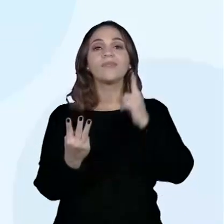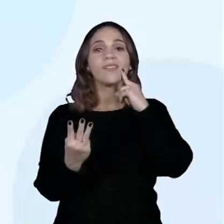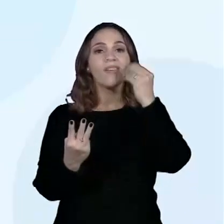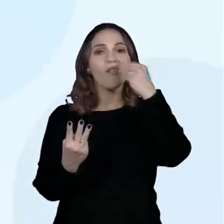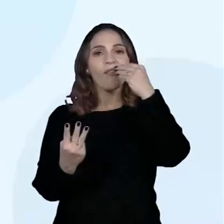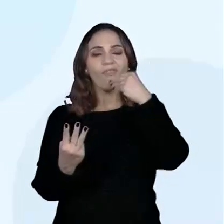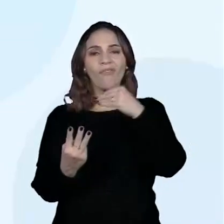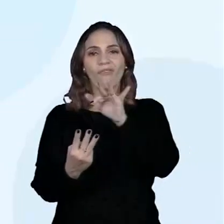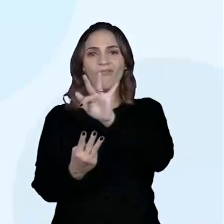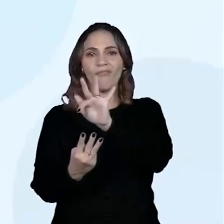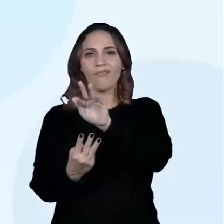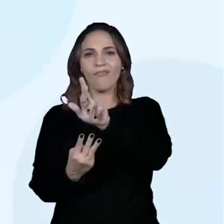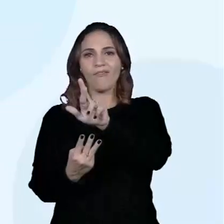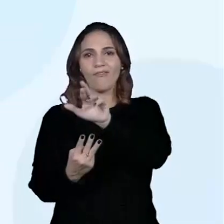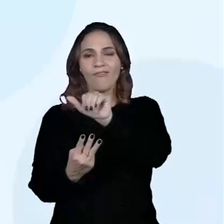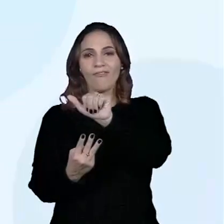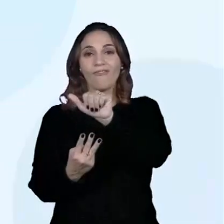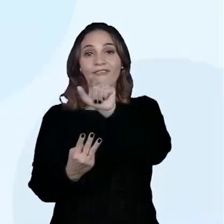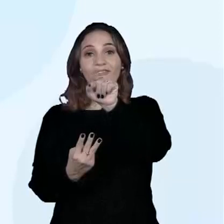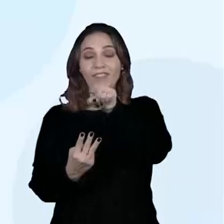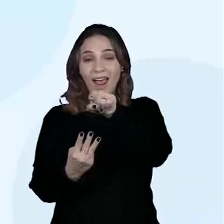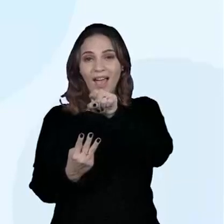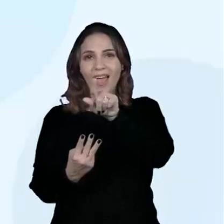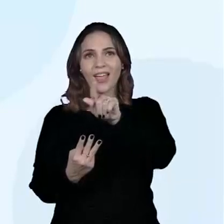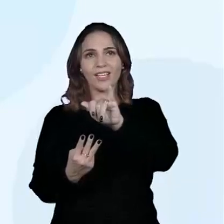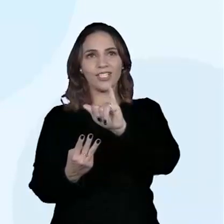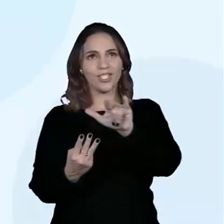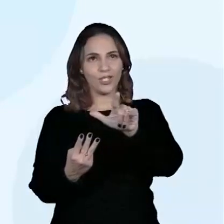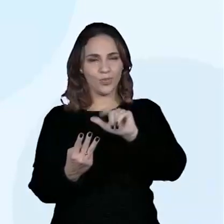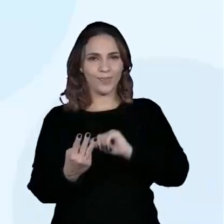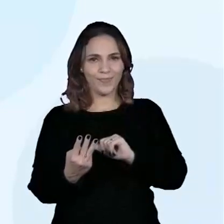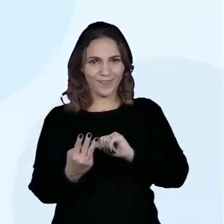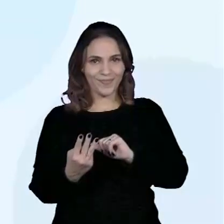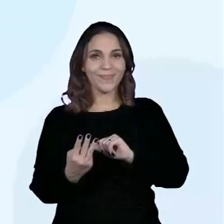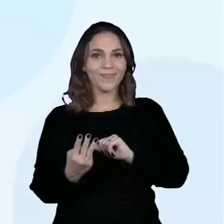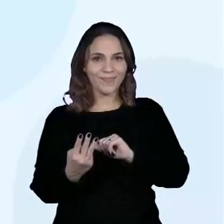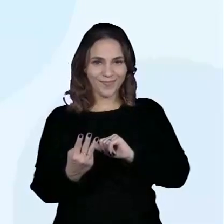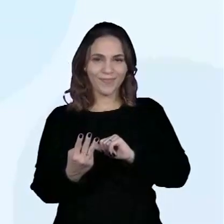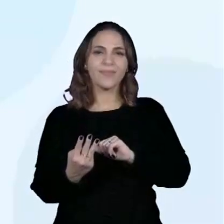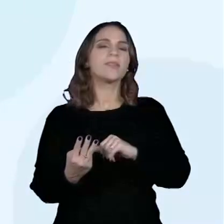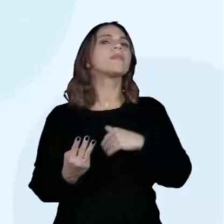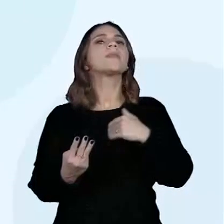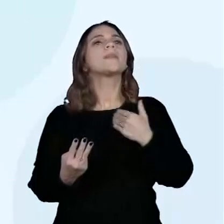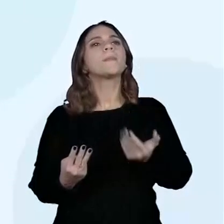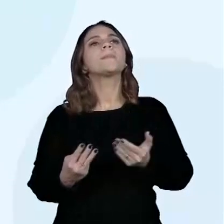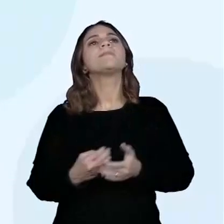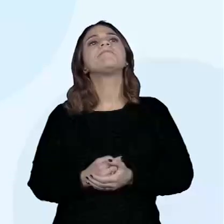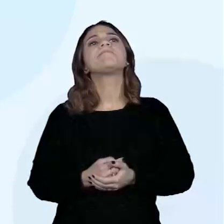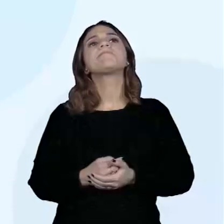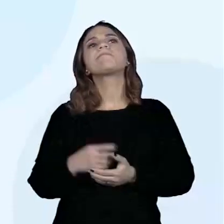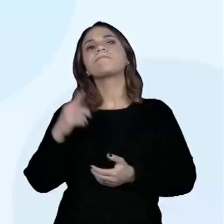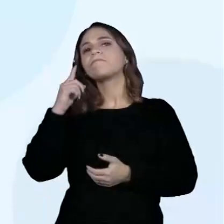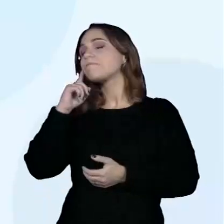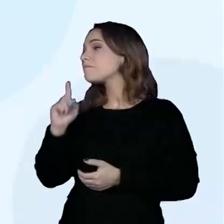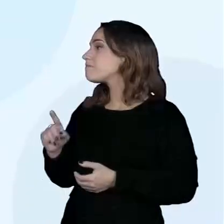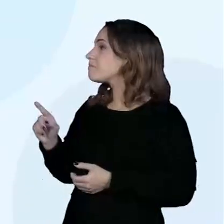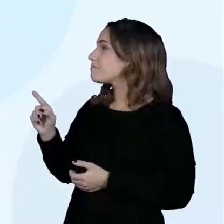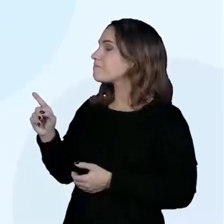Frágil, L de novo. Difícil, L novamente. Certo? Um exemplo bem rapidão é